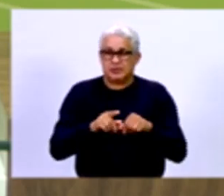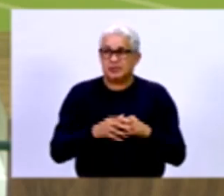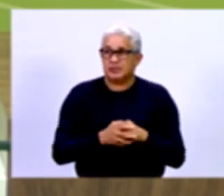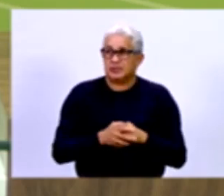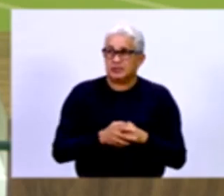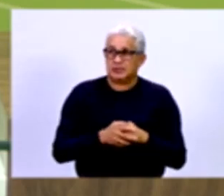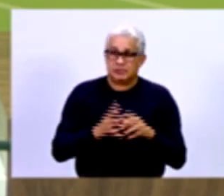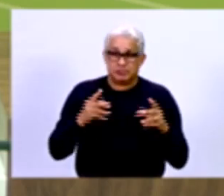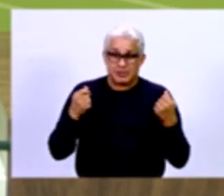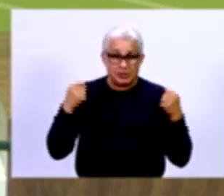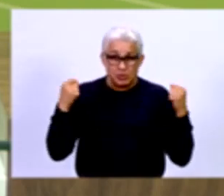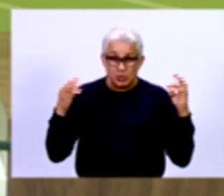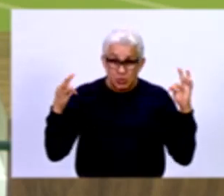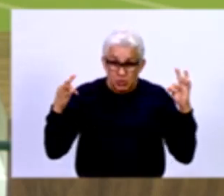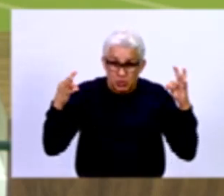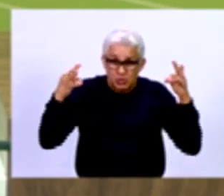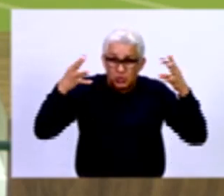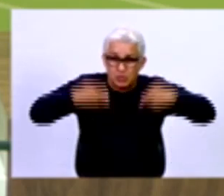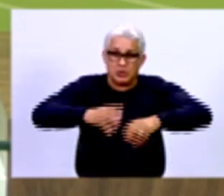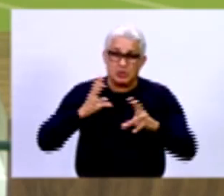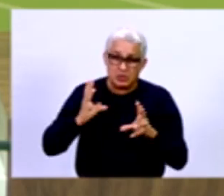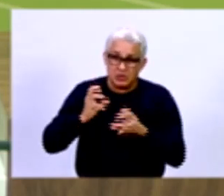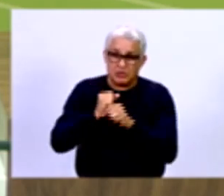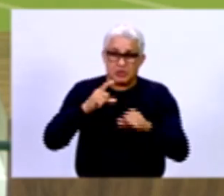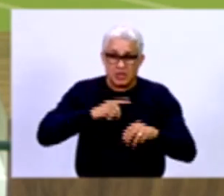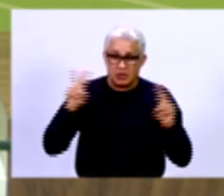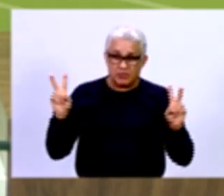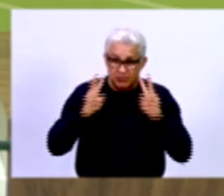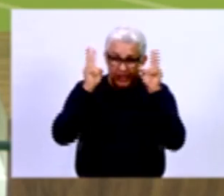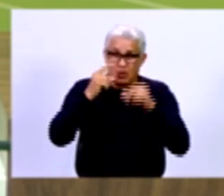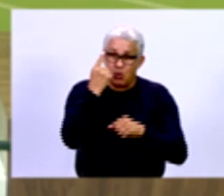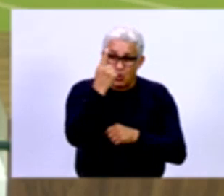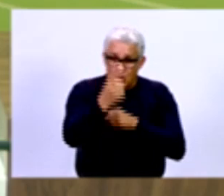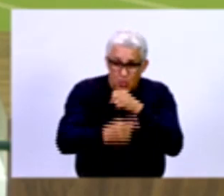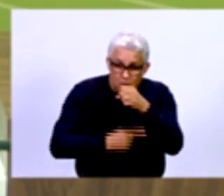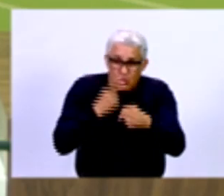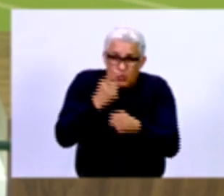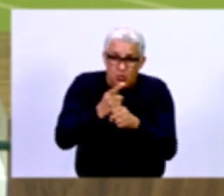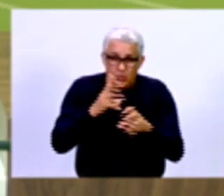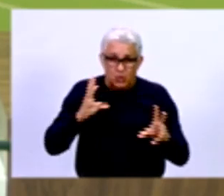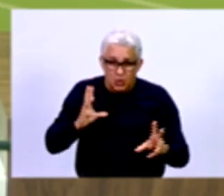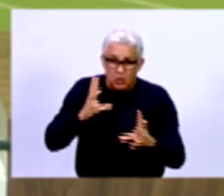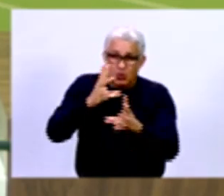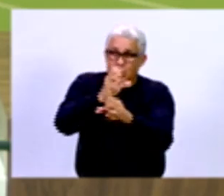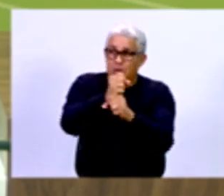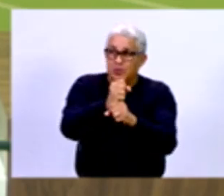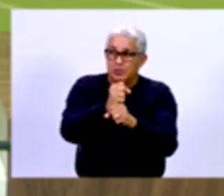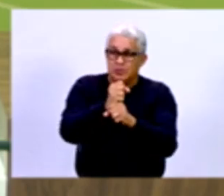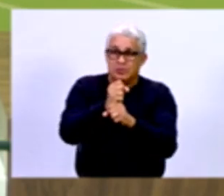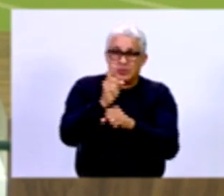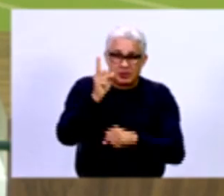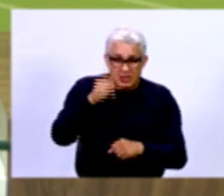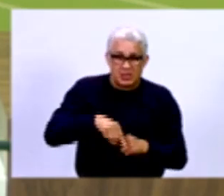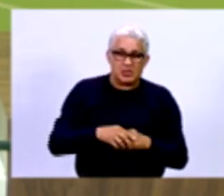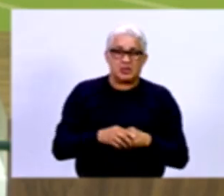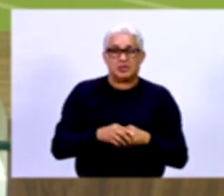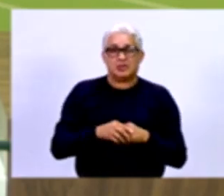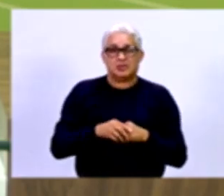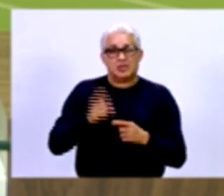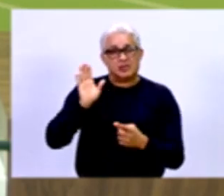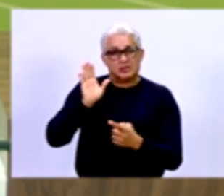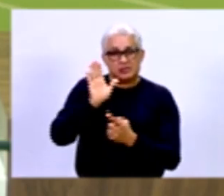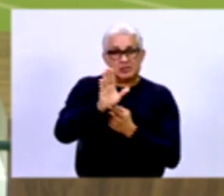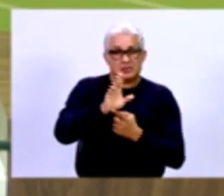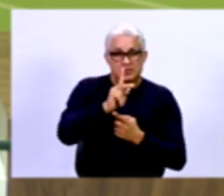somar tudo que foi produzido de valor dentro de um ano na nossa economia. Então, essa é a intenção do que vai demonstrar